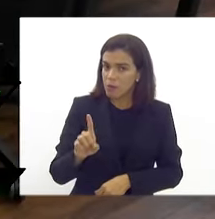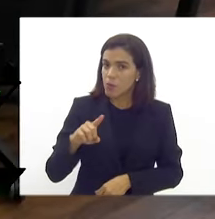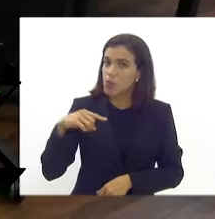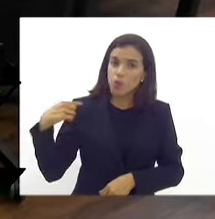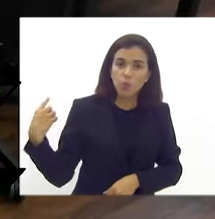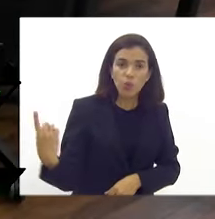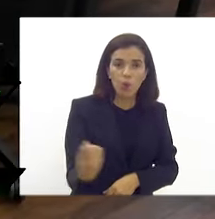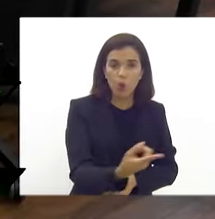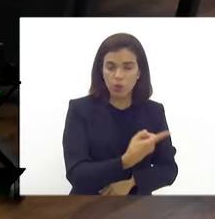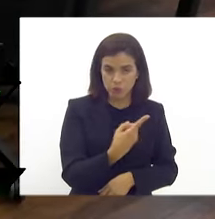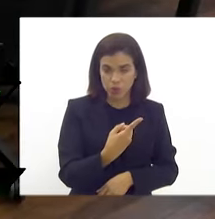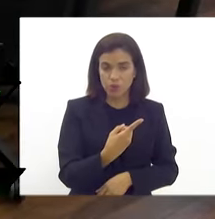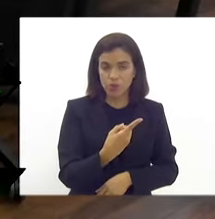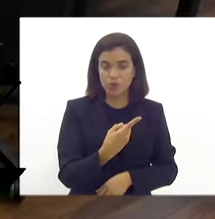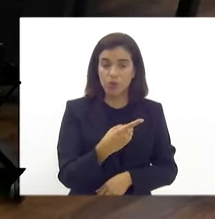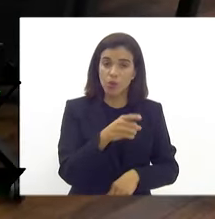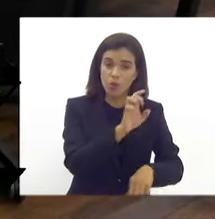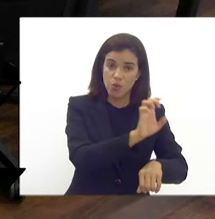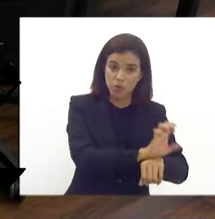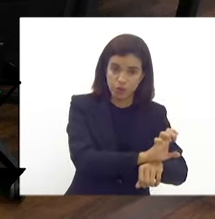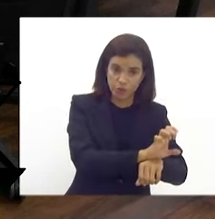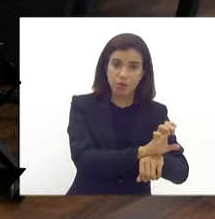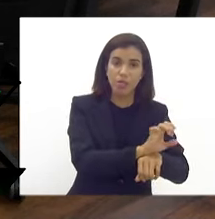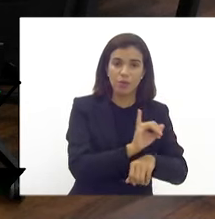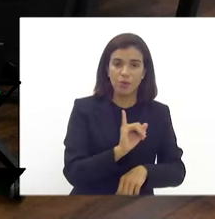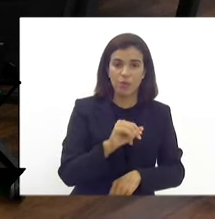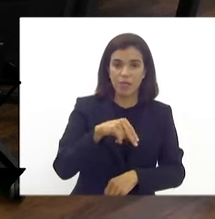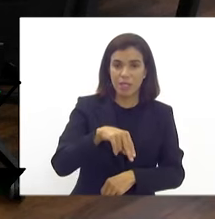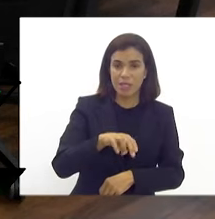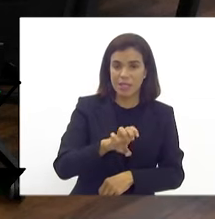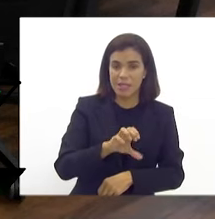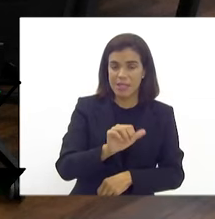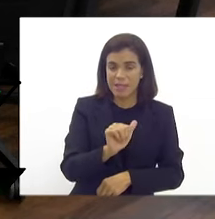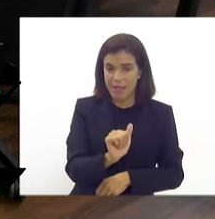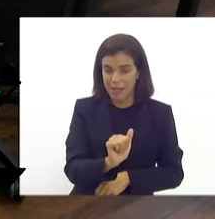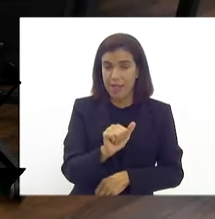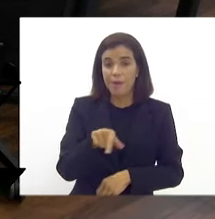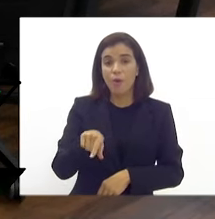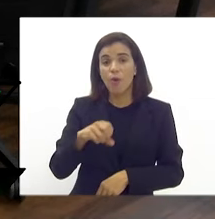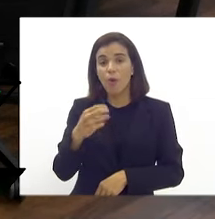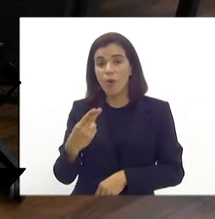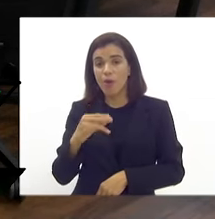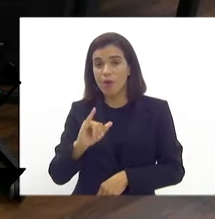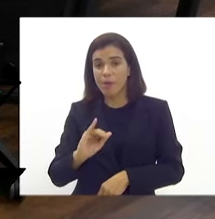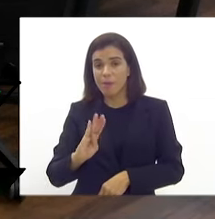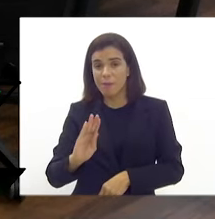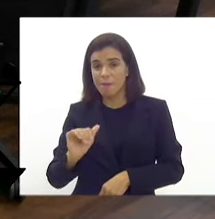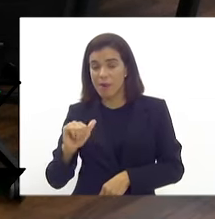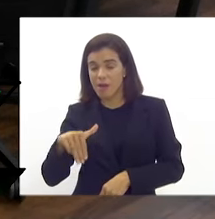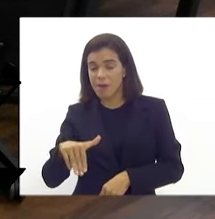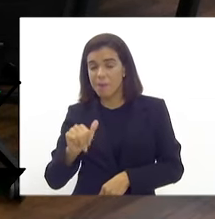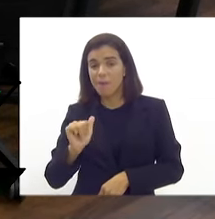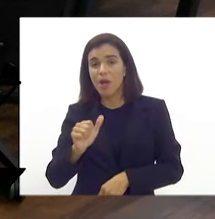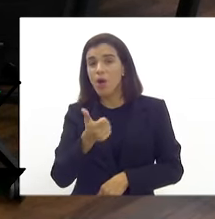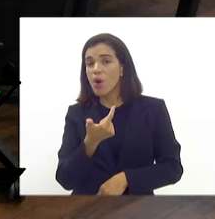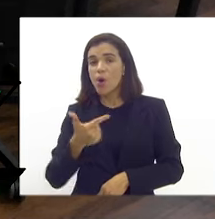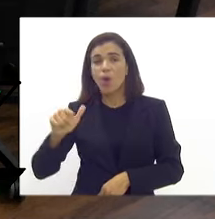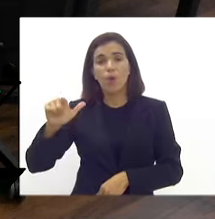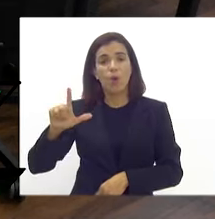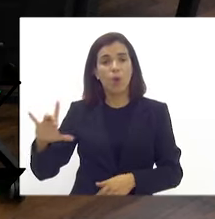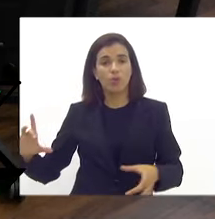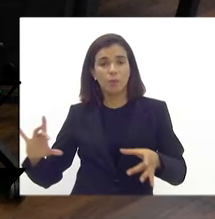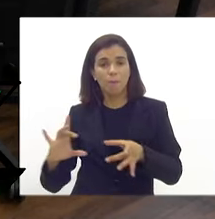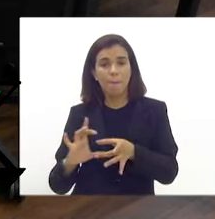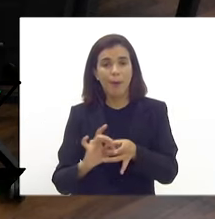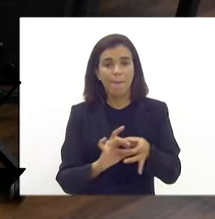entes seja o estado através do inia Secretaria de Meio Ambiente do estado seja o Ibama e qualquer outro órgão que esteja ligado